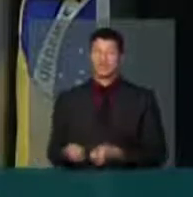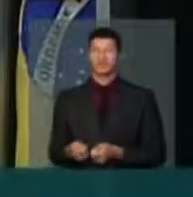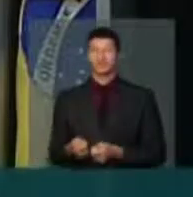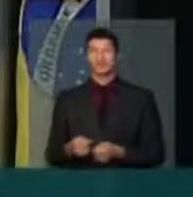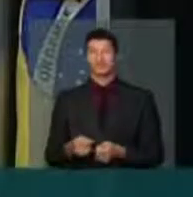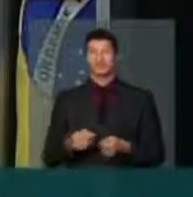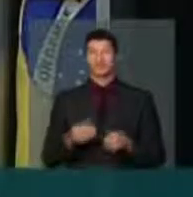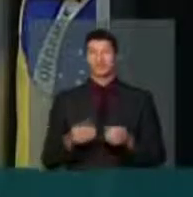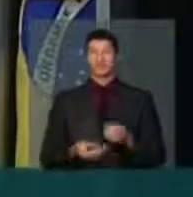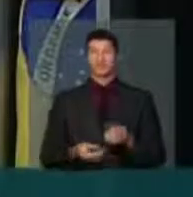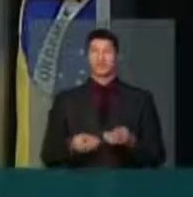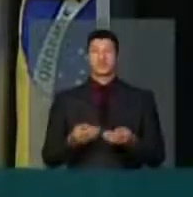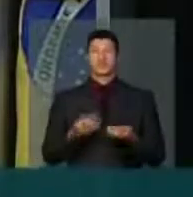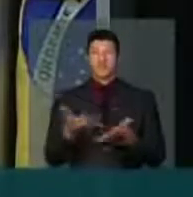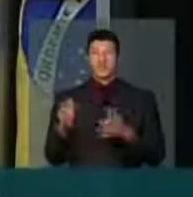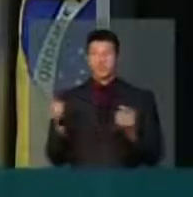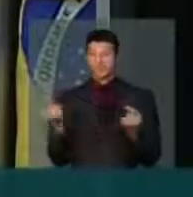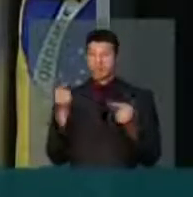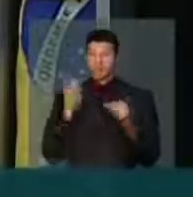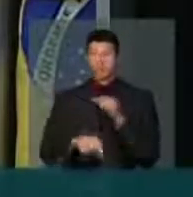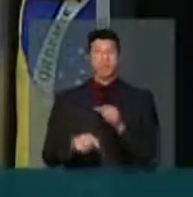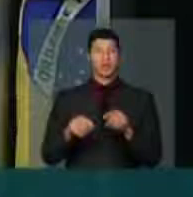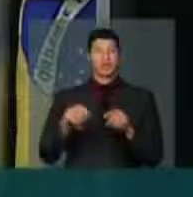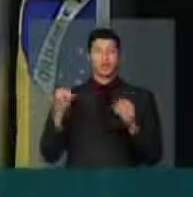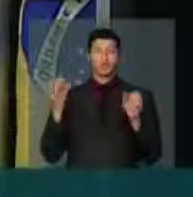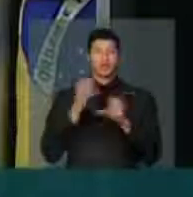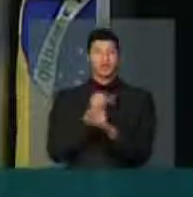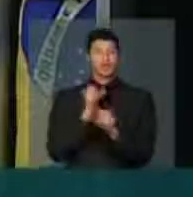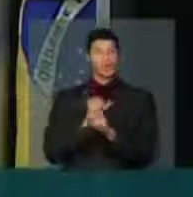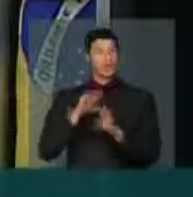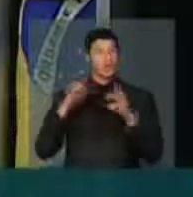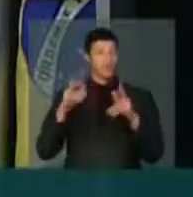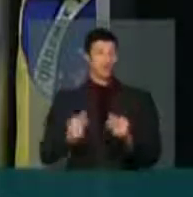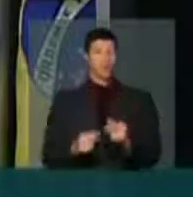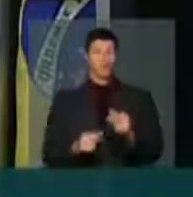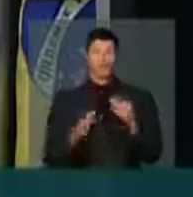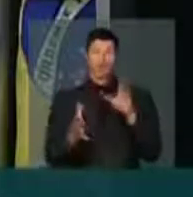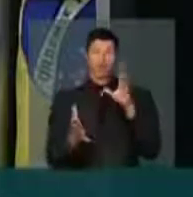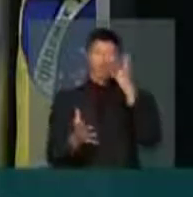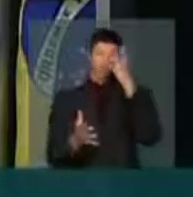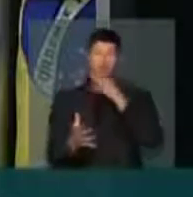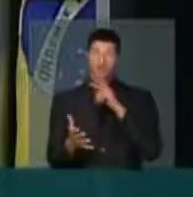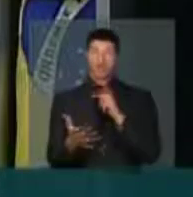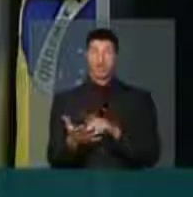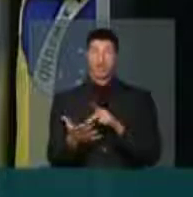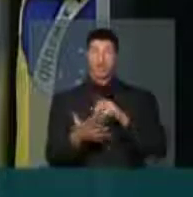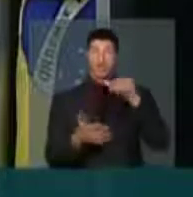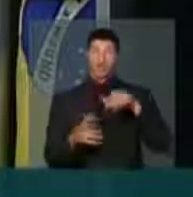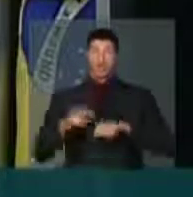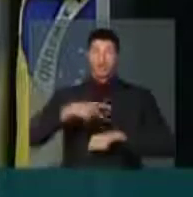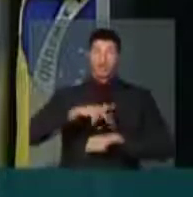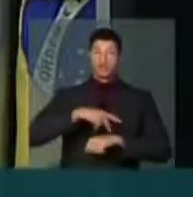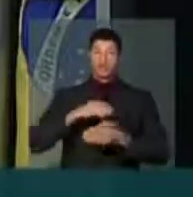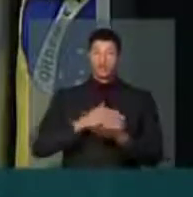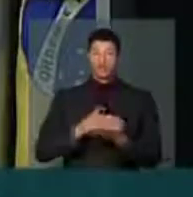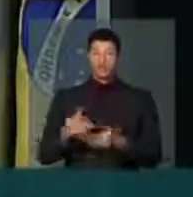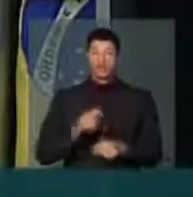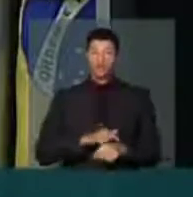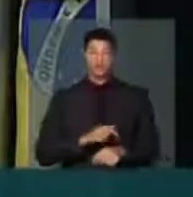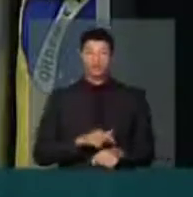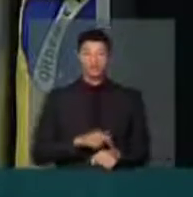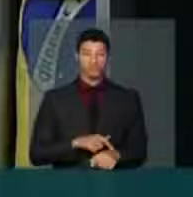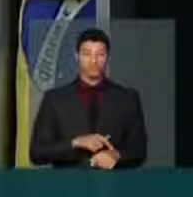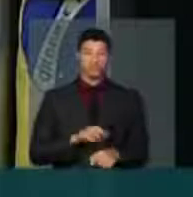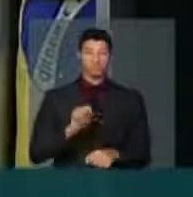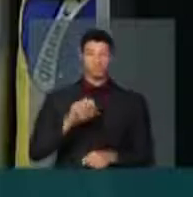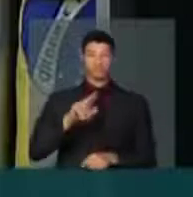a oposição à soma de todos os males. A realidade é que o país passa por um momento de